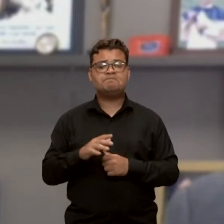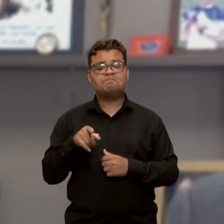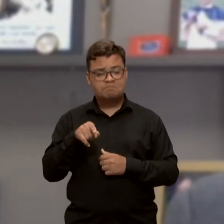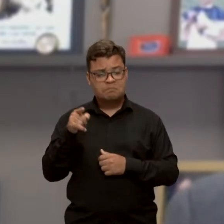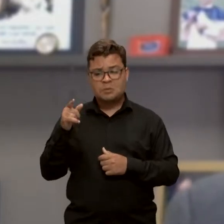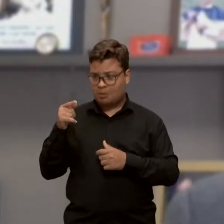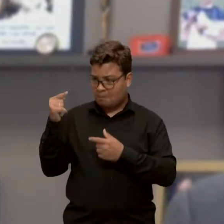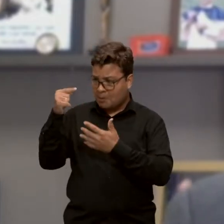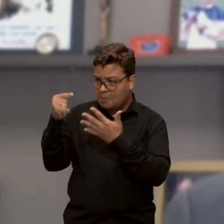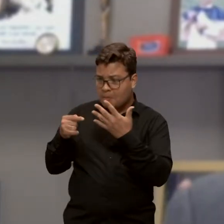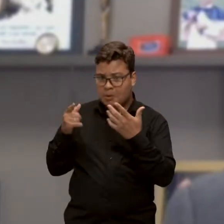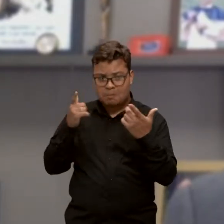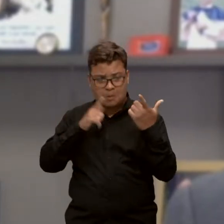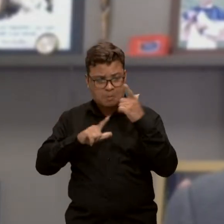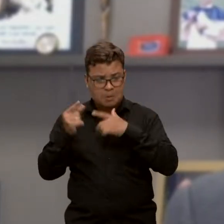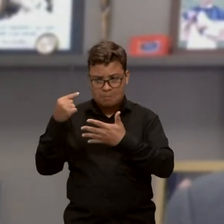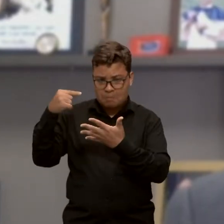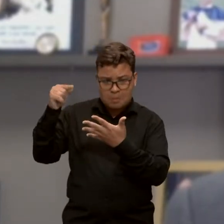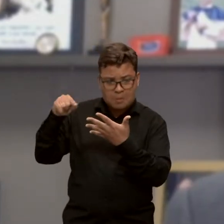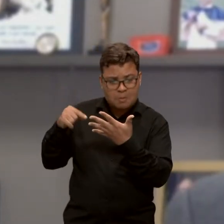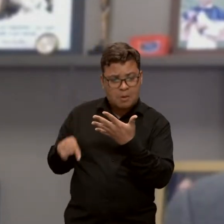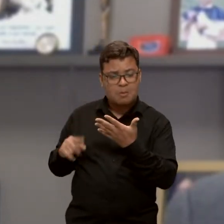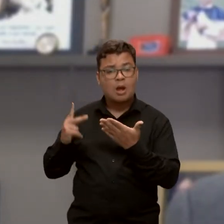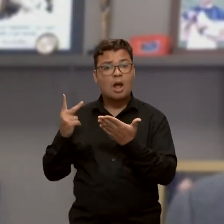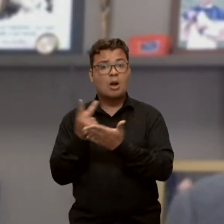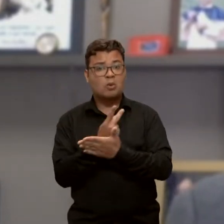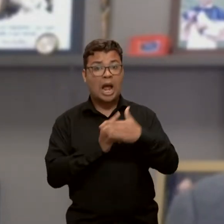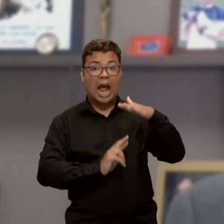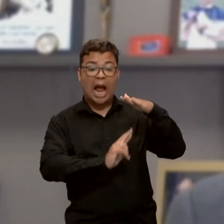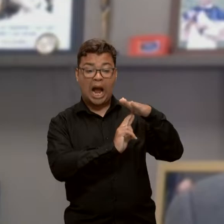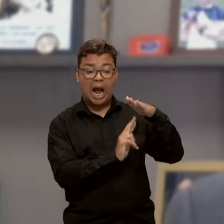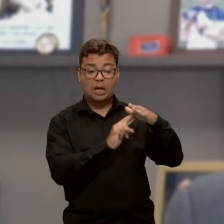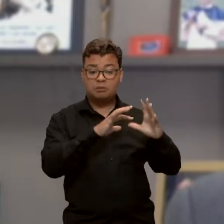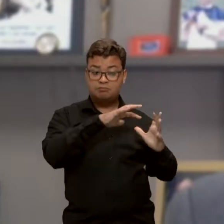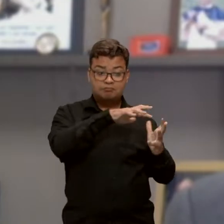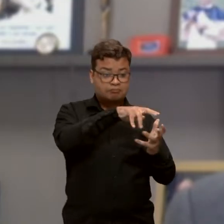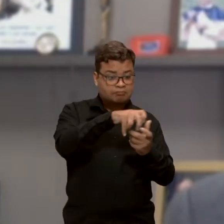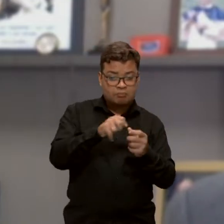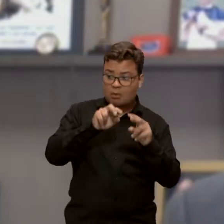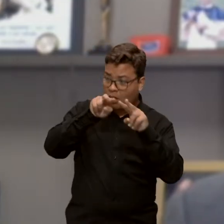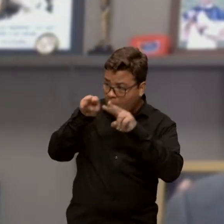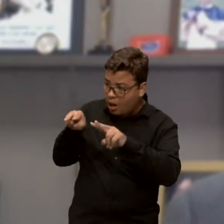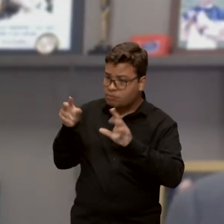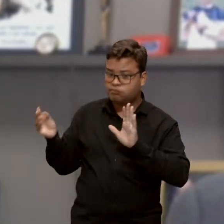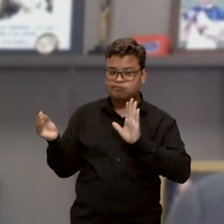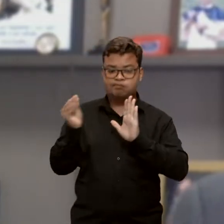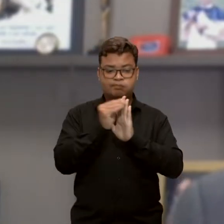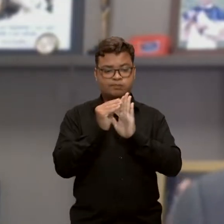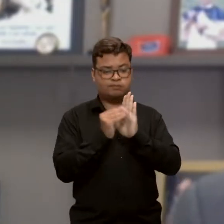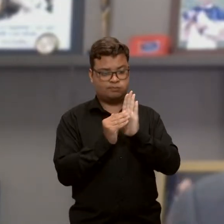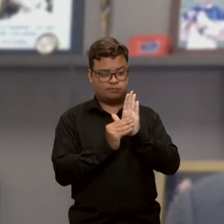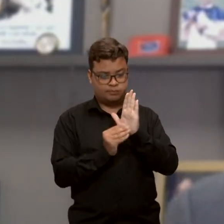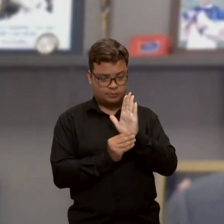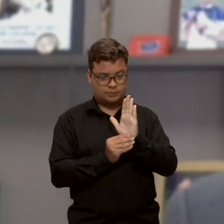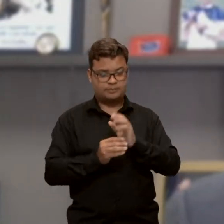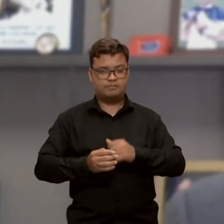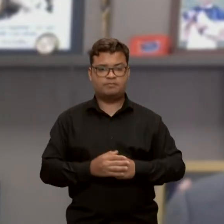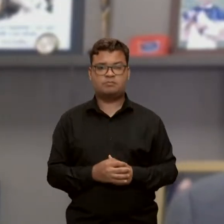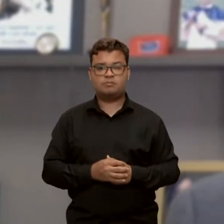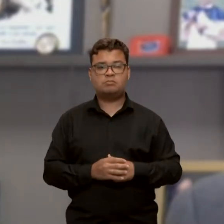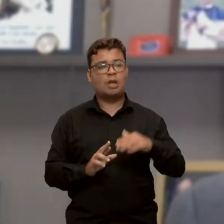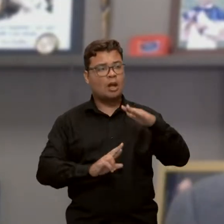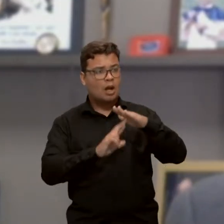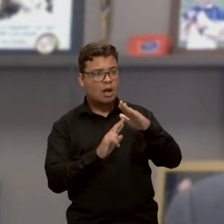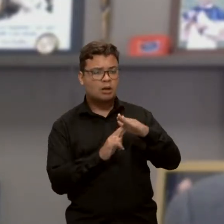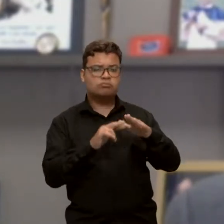percepção da universidade pelos diferentes rankings internacionais. Então, a depender do ranking e depender de